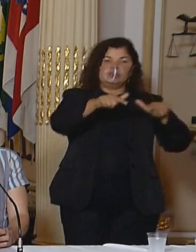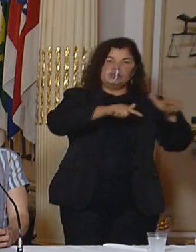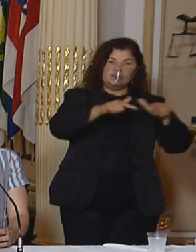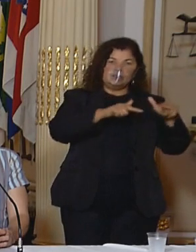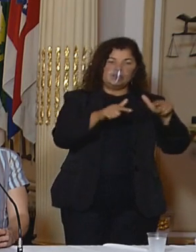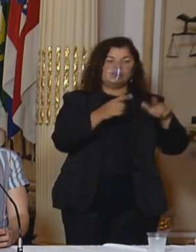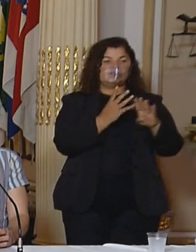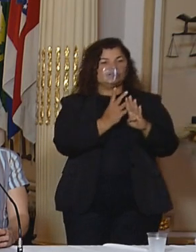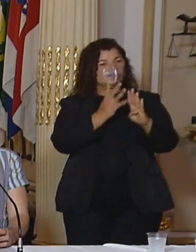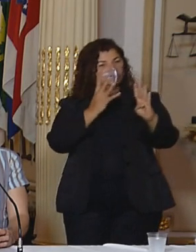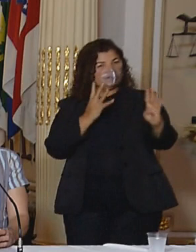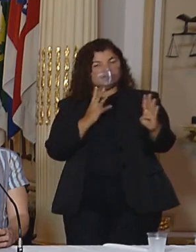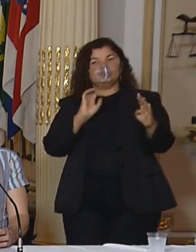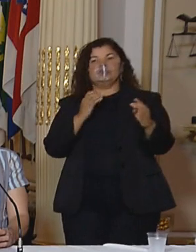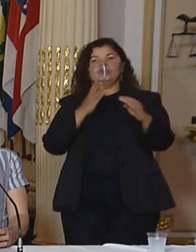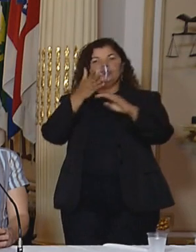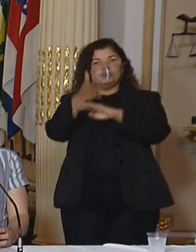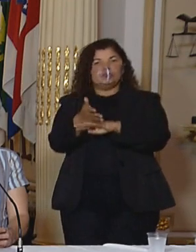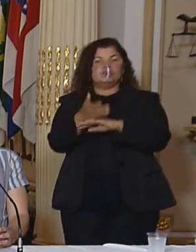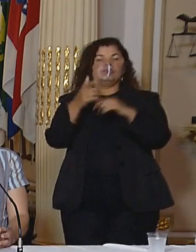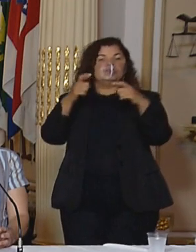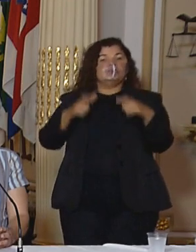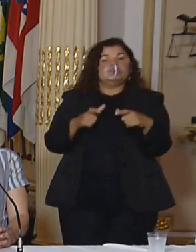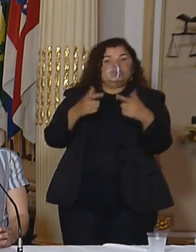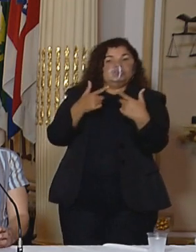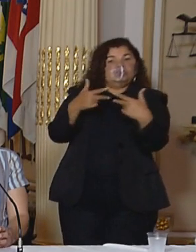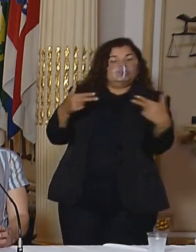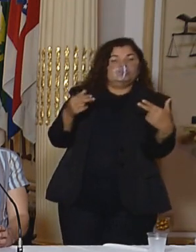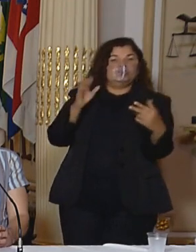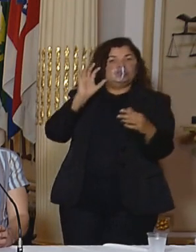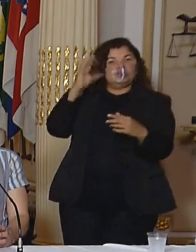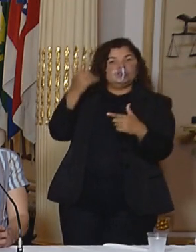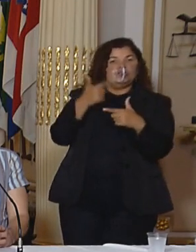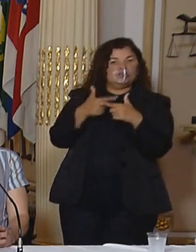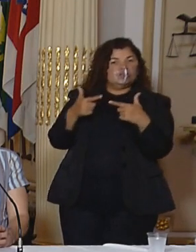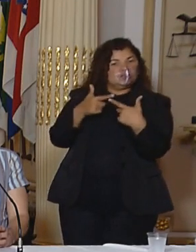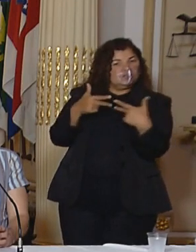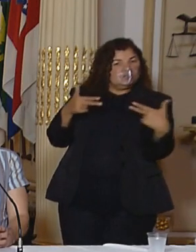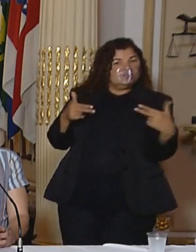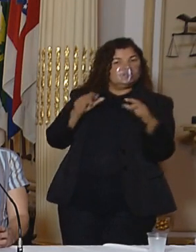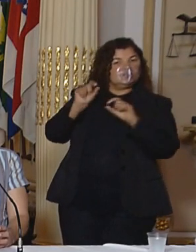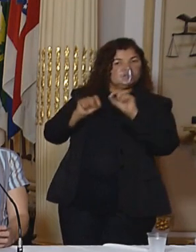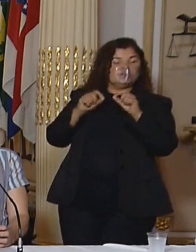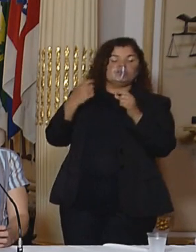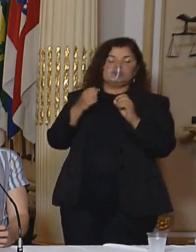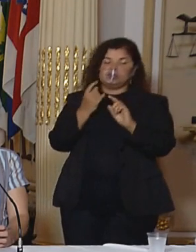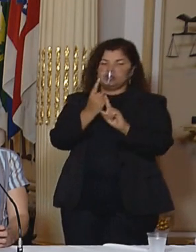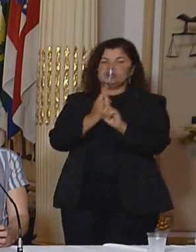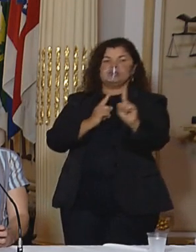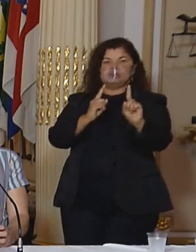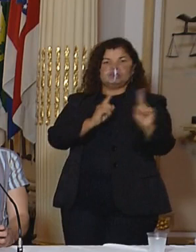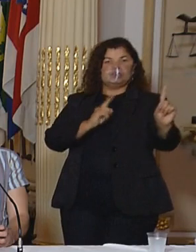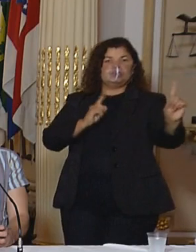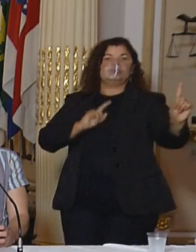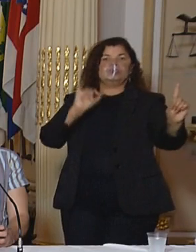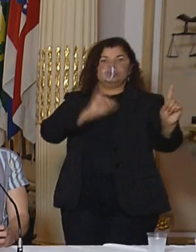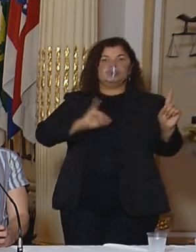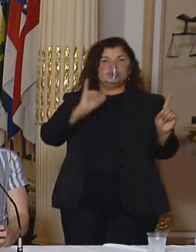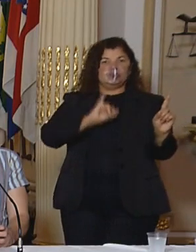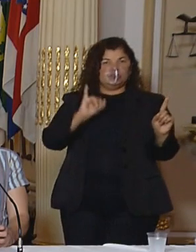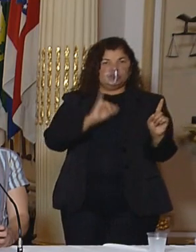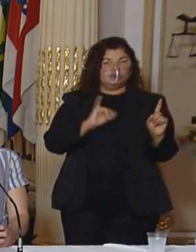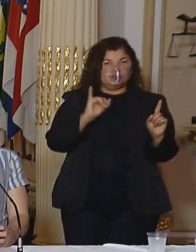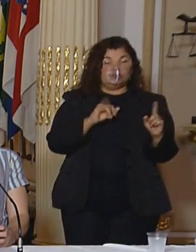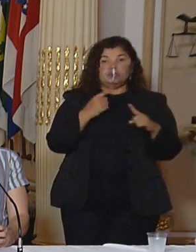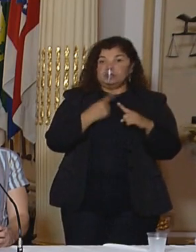de trabalho ou para resolver alguma coisa imprescindível. Este novo protocolo de convivência é absolutamente fundamental, porque